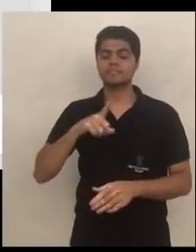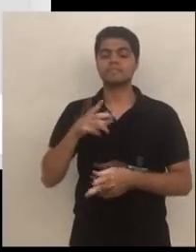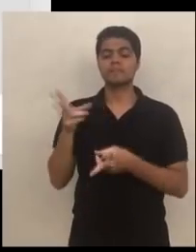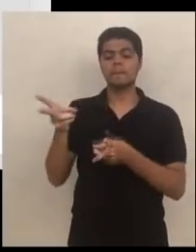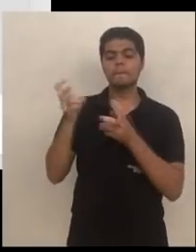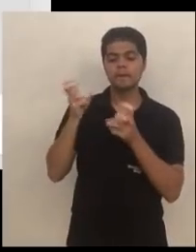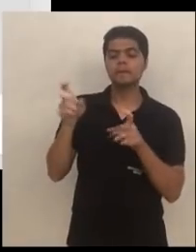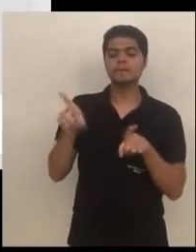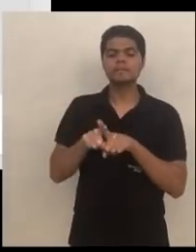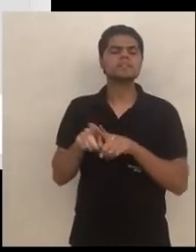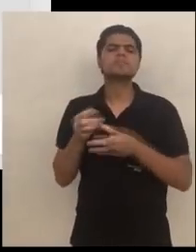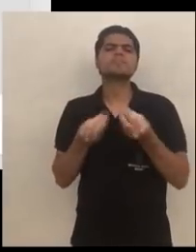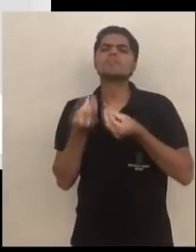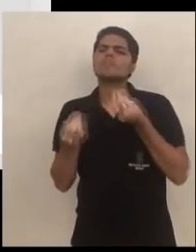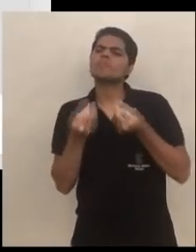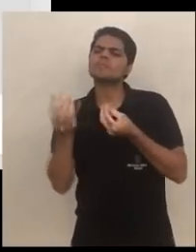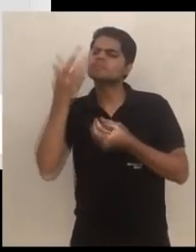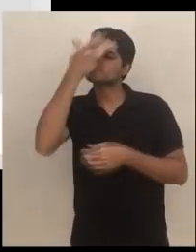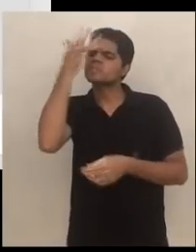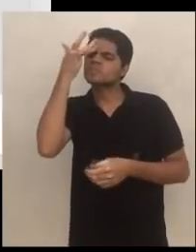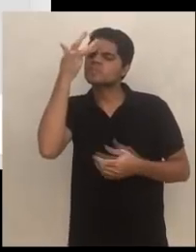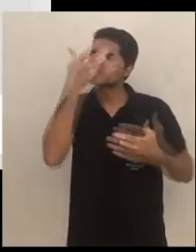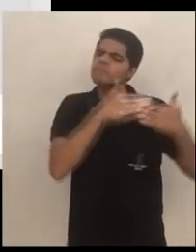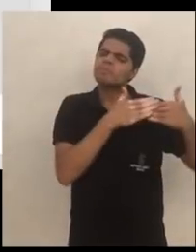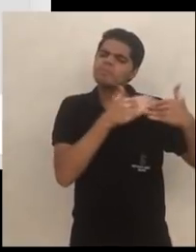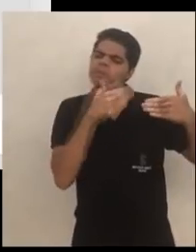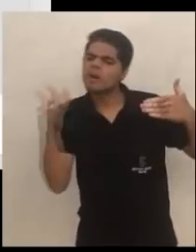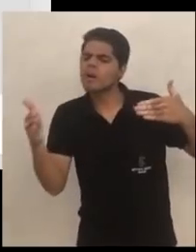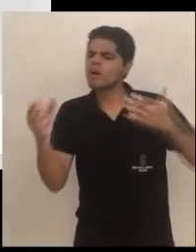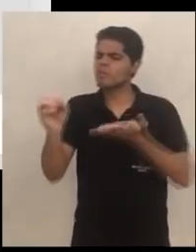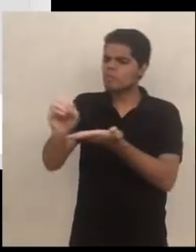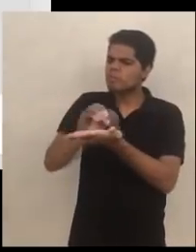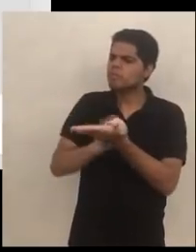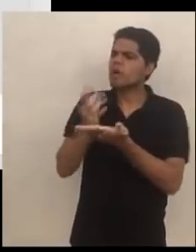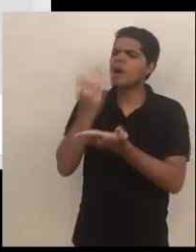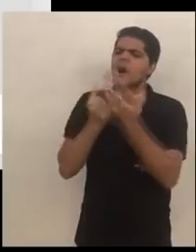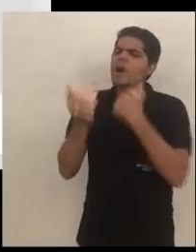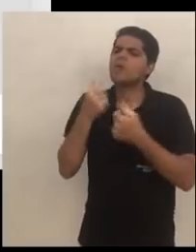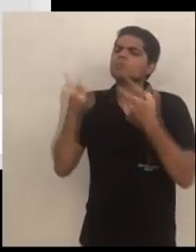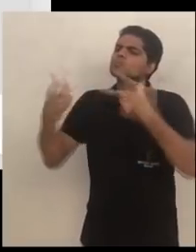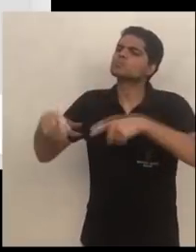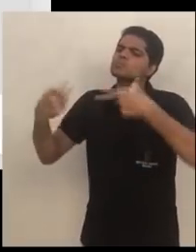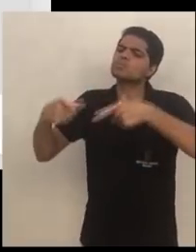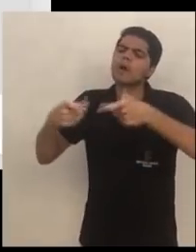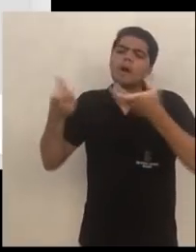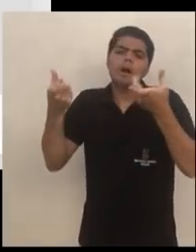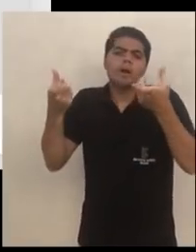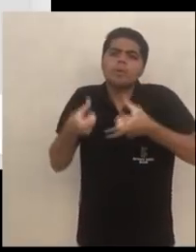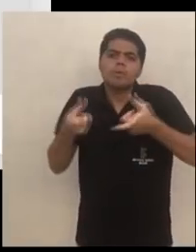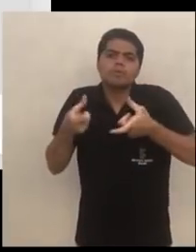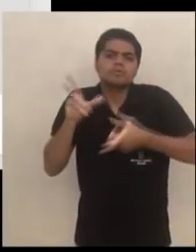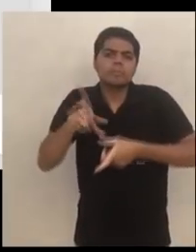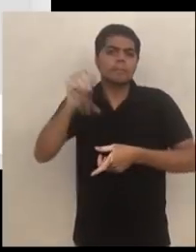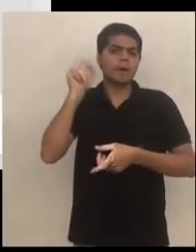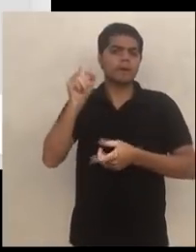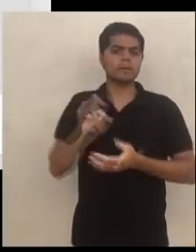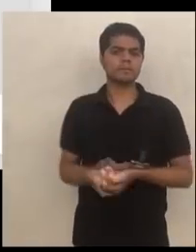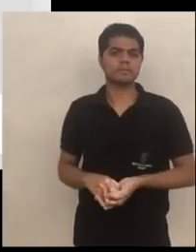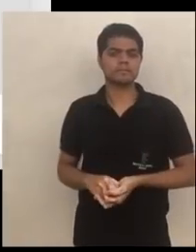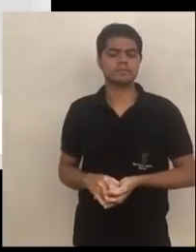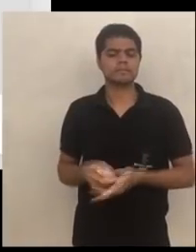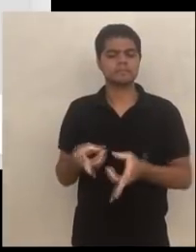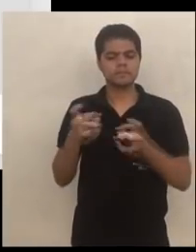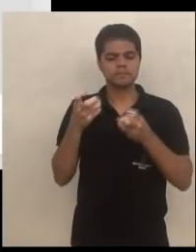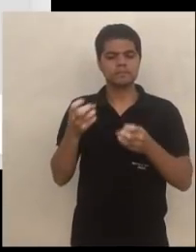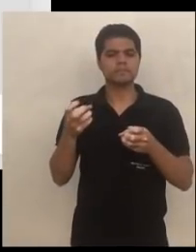Foi perguntado também, entre os que consumiram produtos orgânicos nos últimos 30 dias, quais são os locais preferidos? Com quase